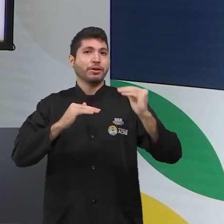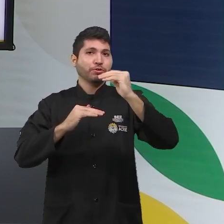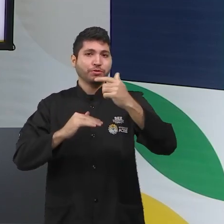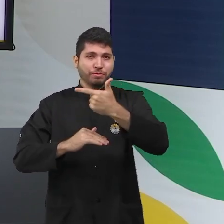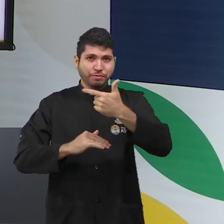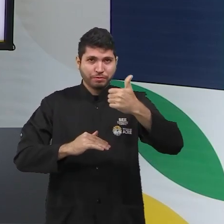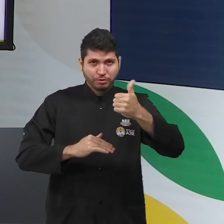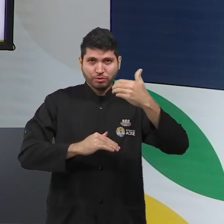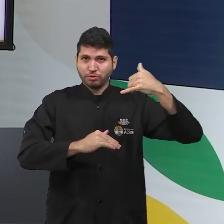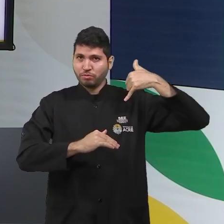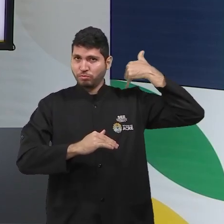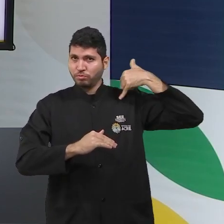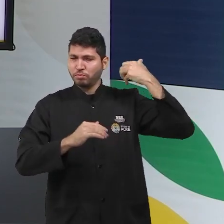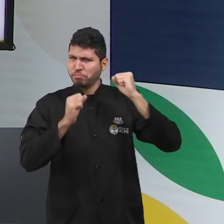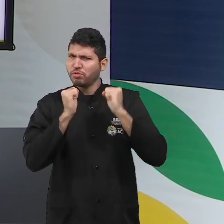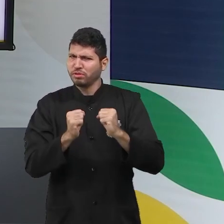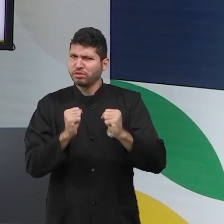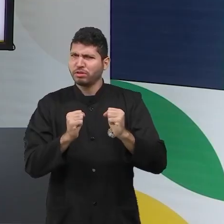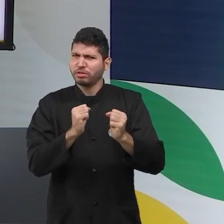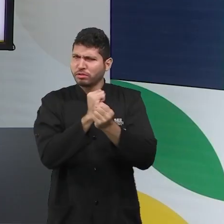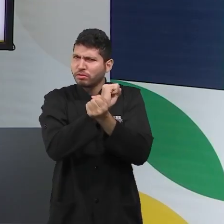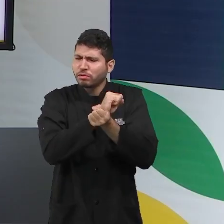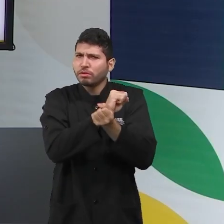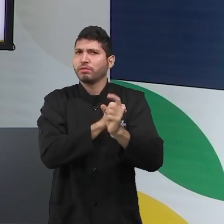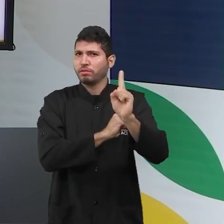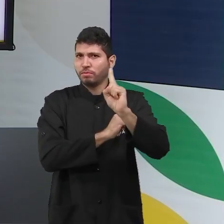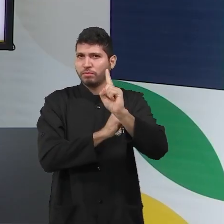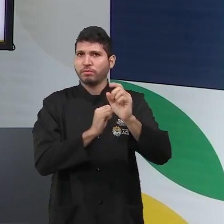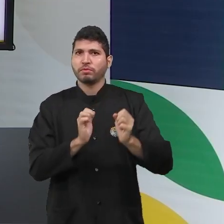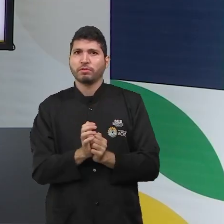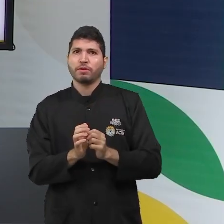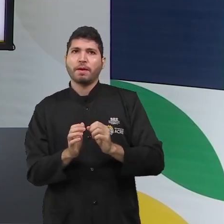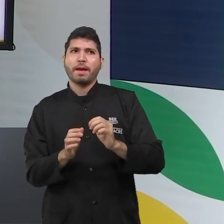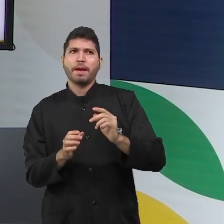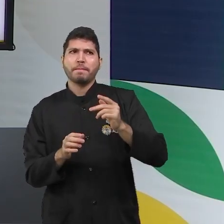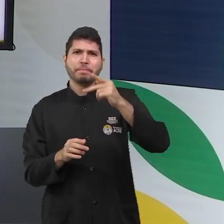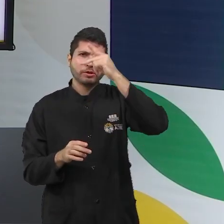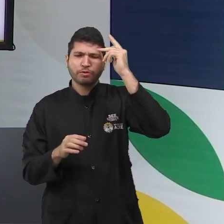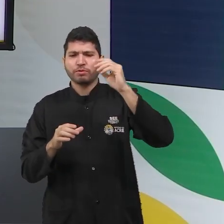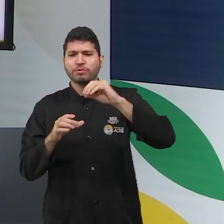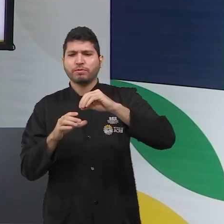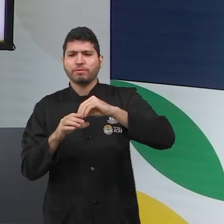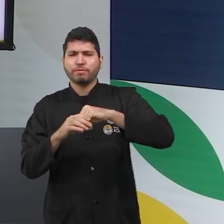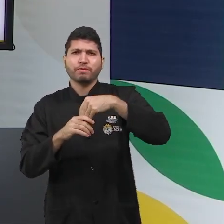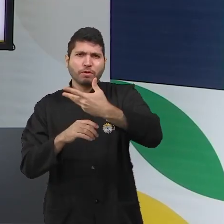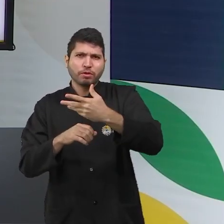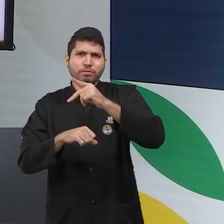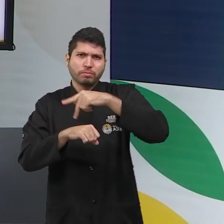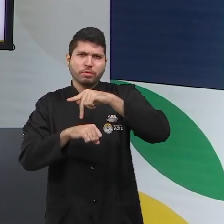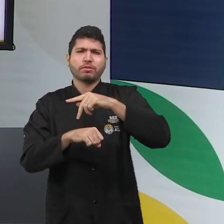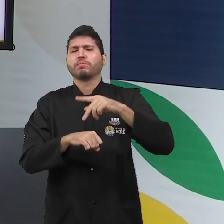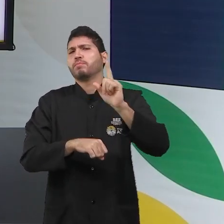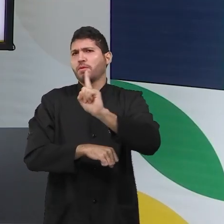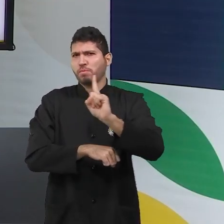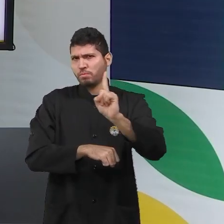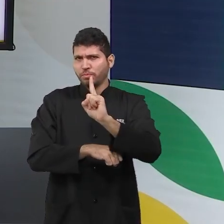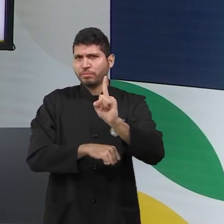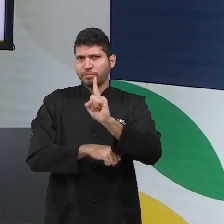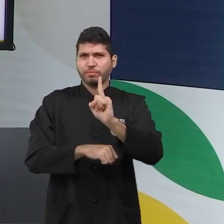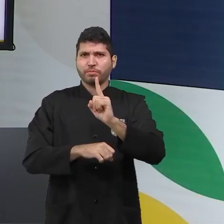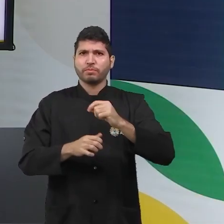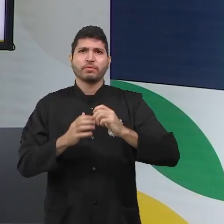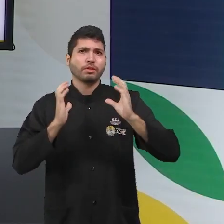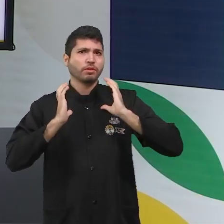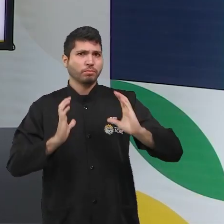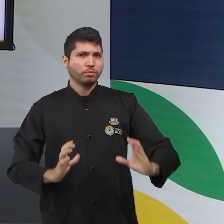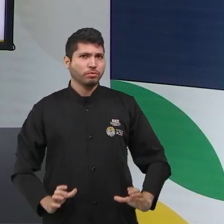Não. Podia ser estrangeiro? Não. Mulher era cidadão? Não. Então era uma